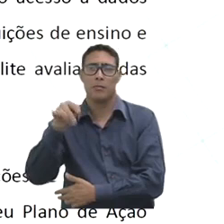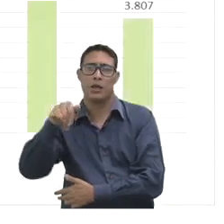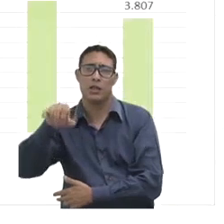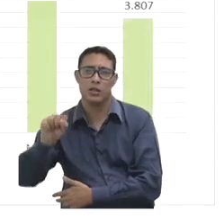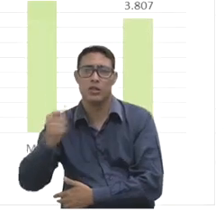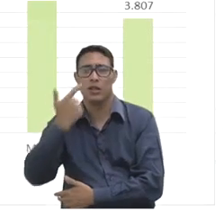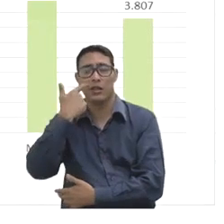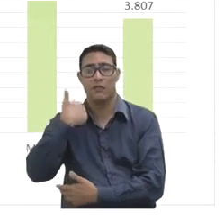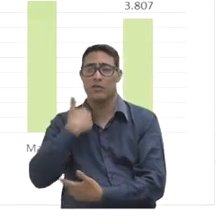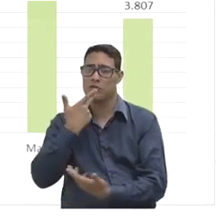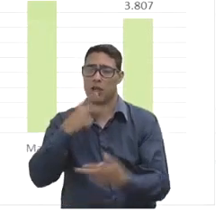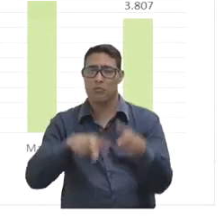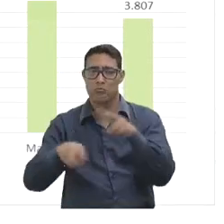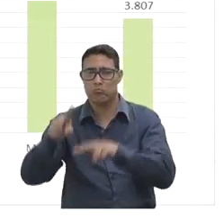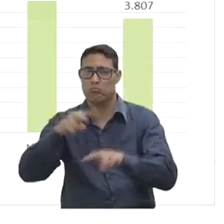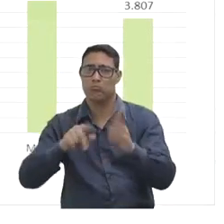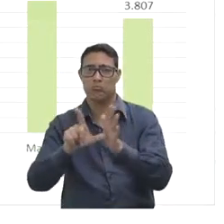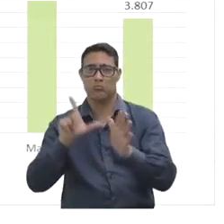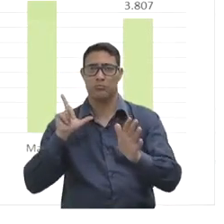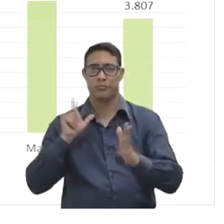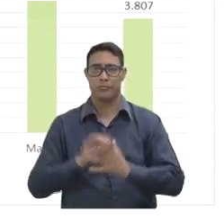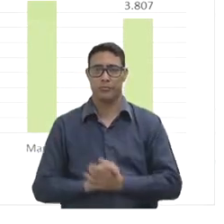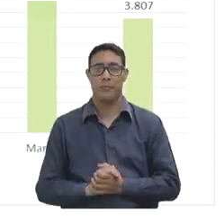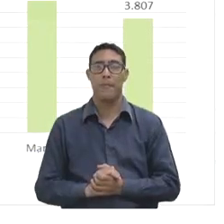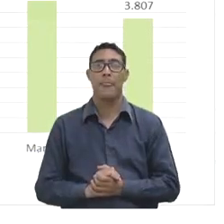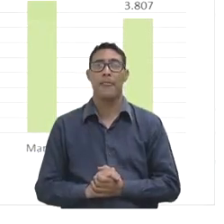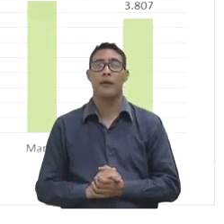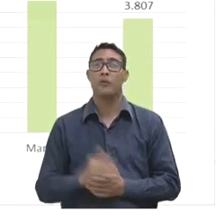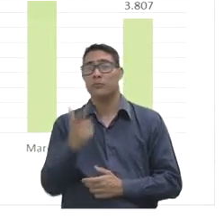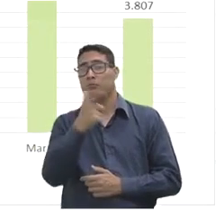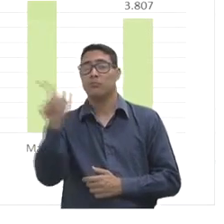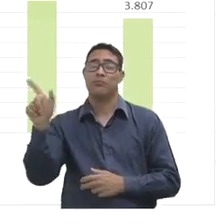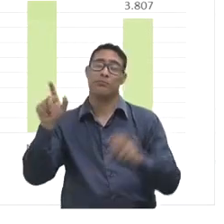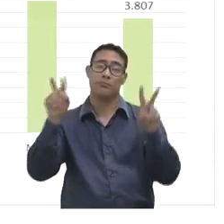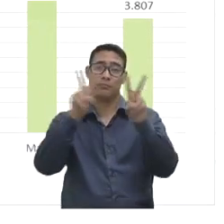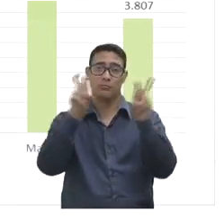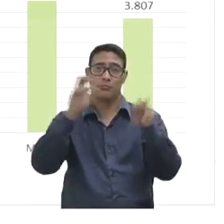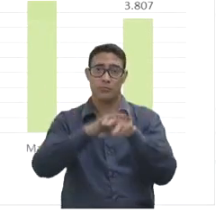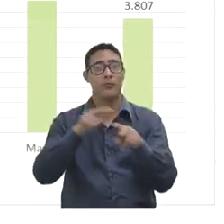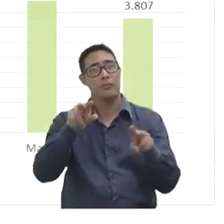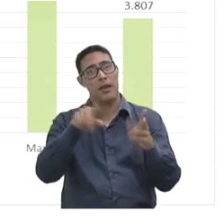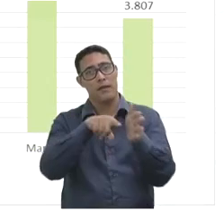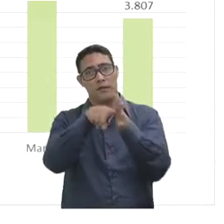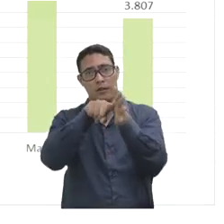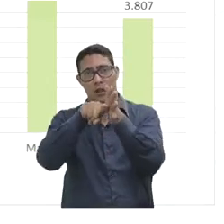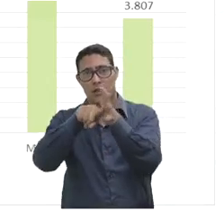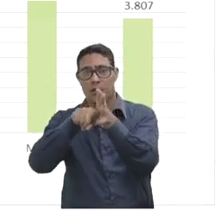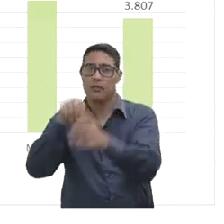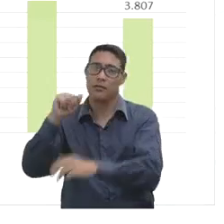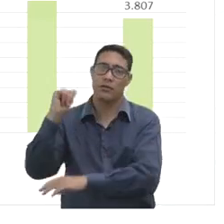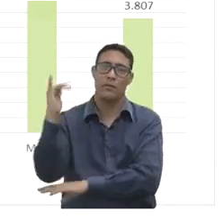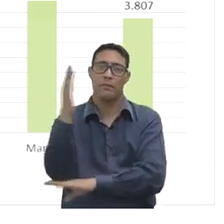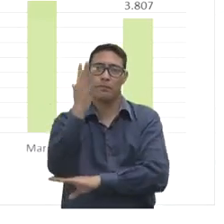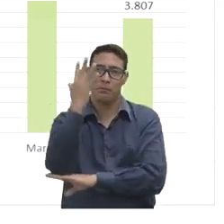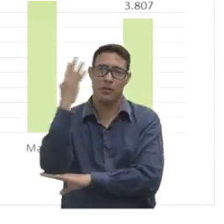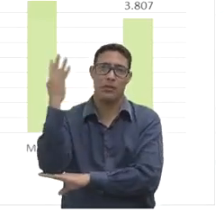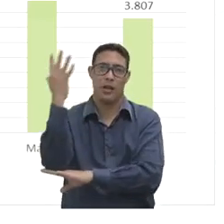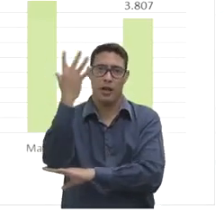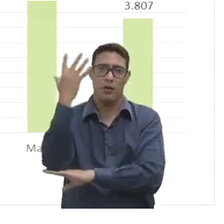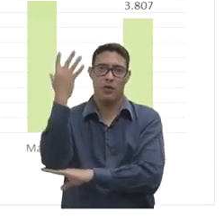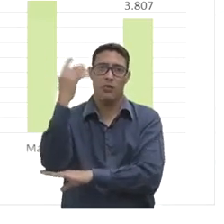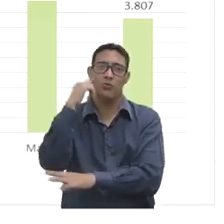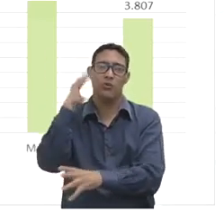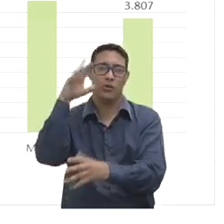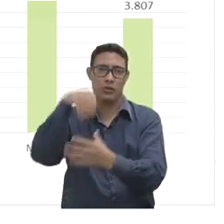já existente um outro tema é fiscalização ambiental a gente tem reforçado muita fiscalização ambiental